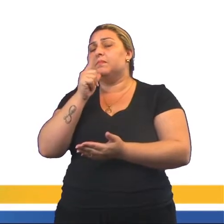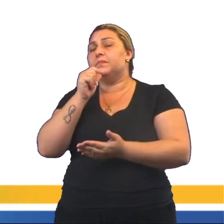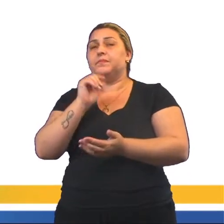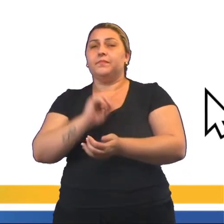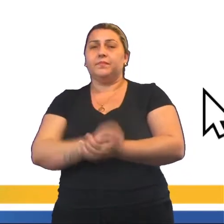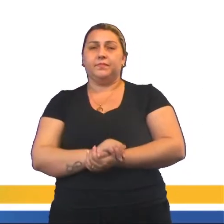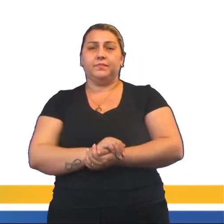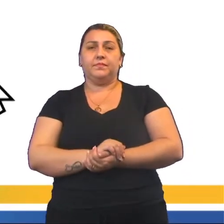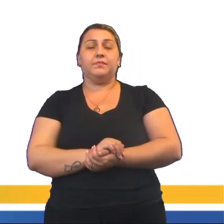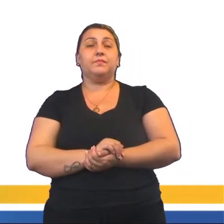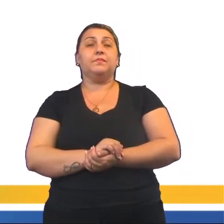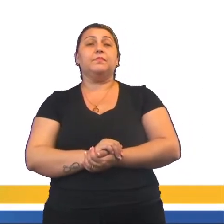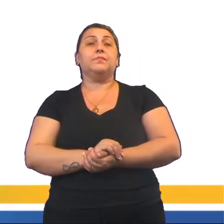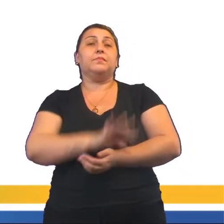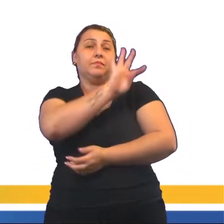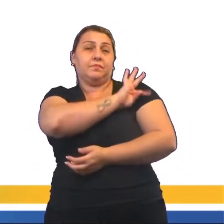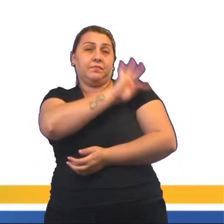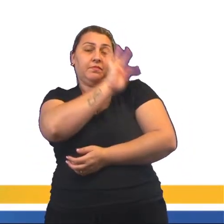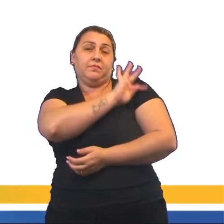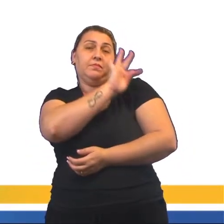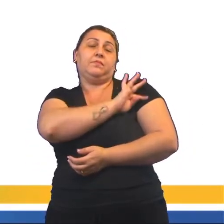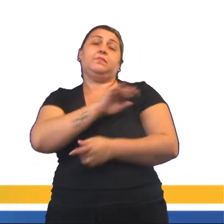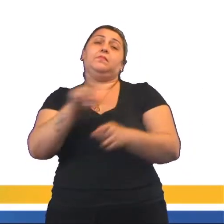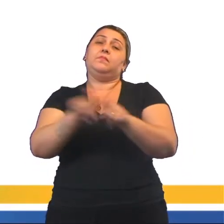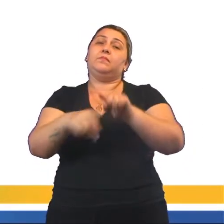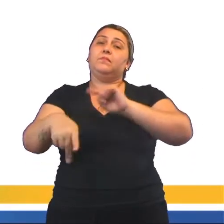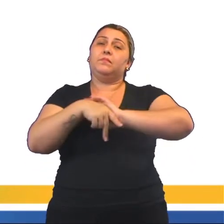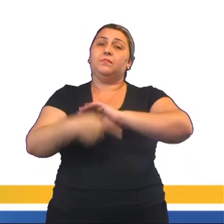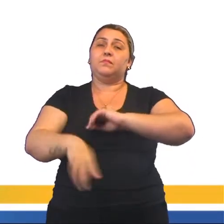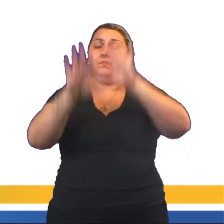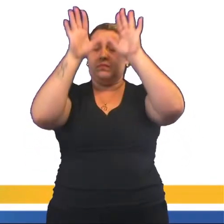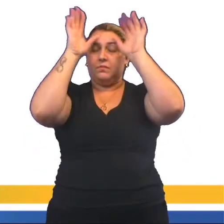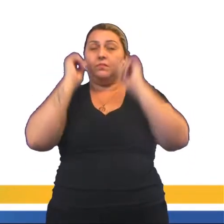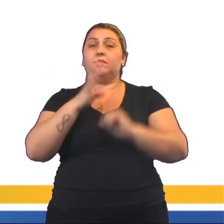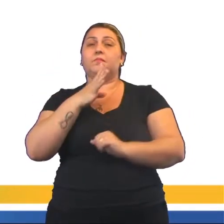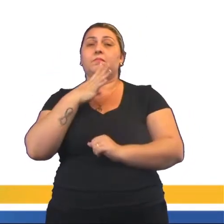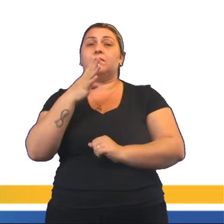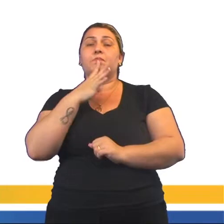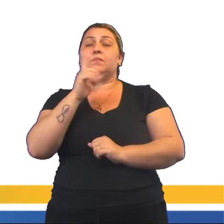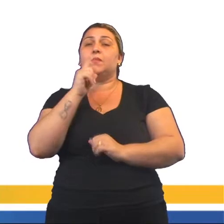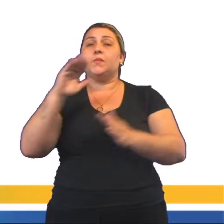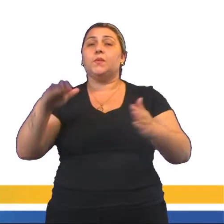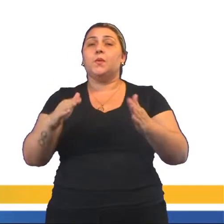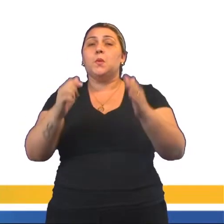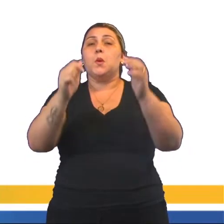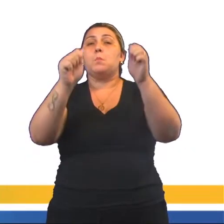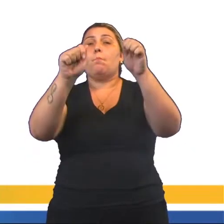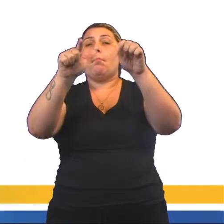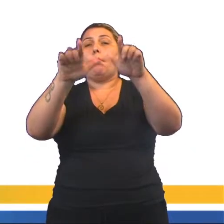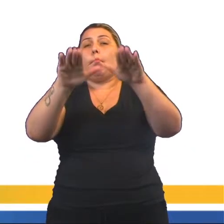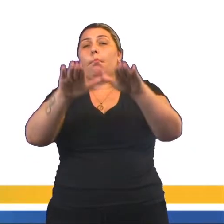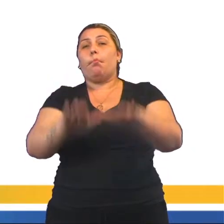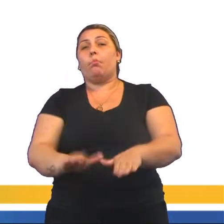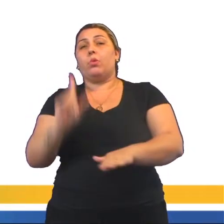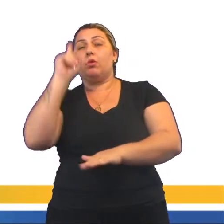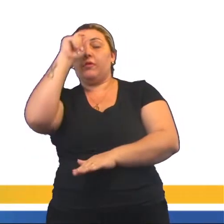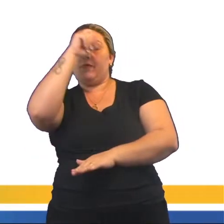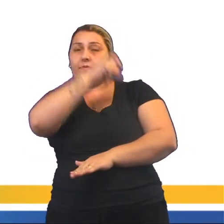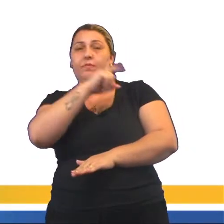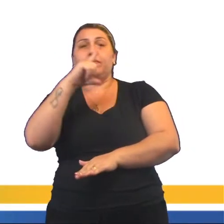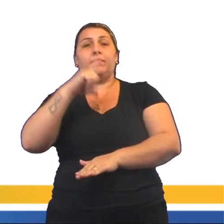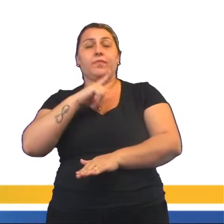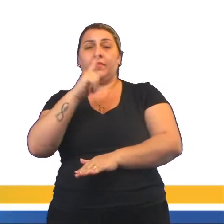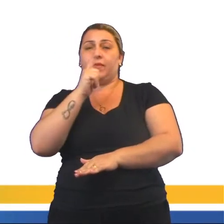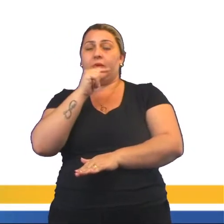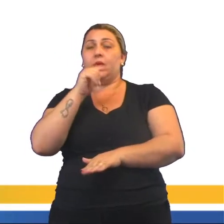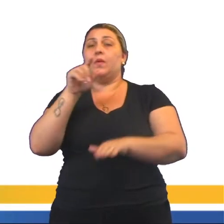das questões técnicas que muitas vezes nós aqui do próprio Acre já conhecemos. Quando o rio está seco demais, fica difícil captar água. Quando